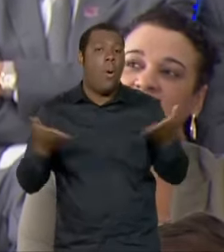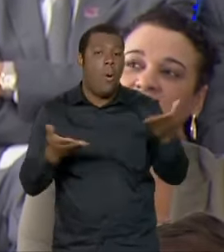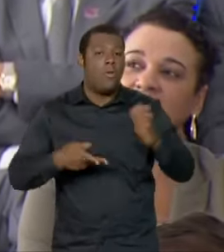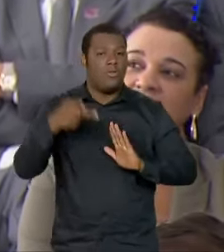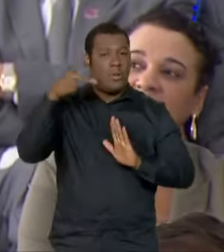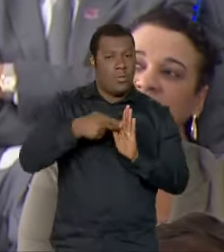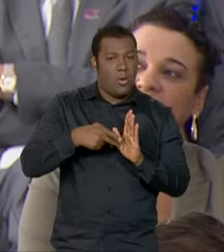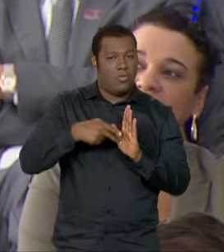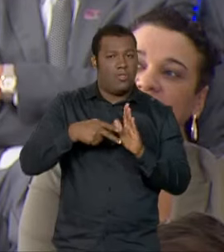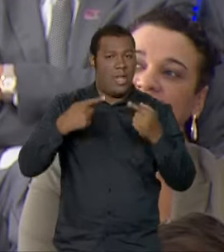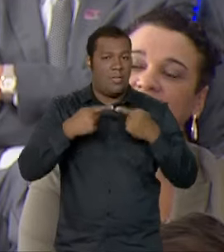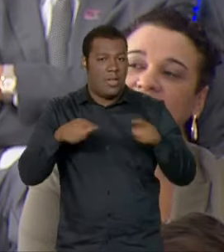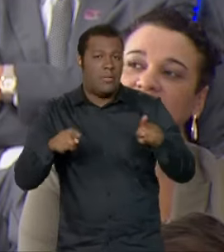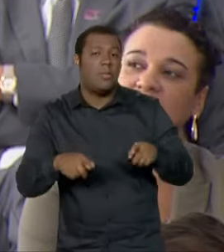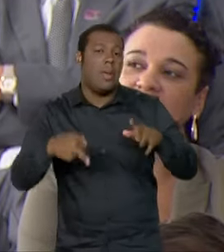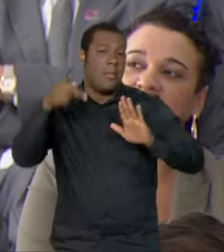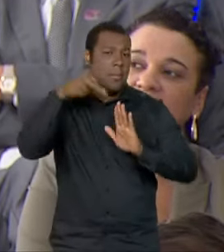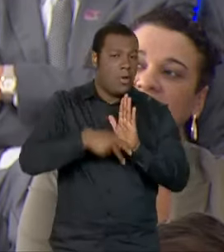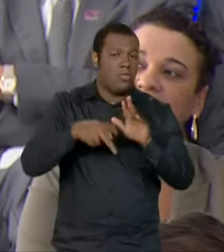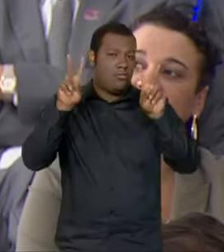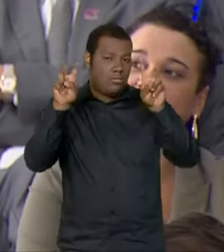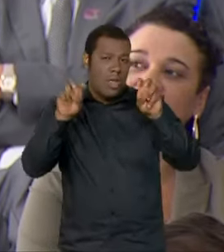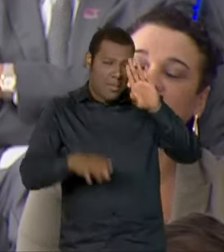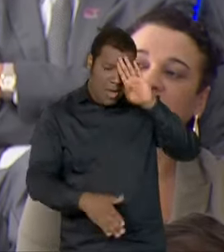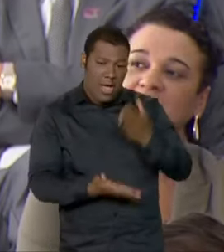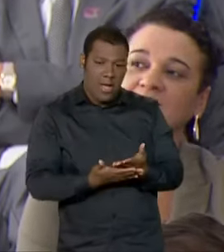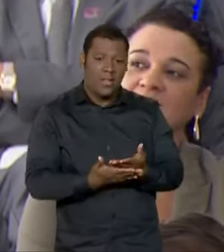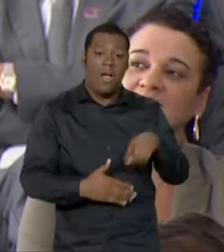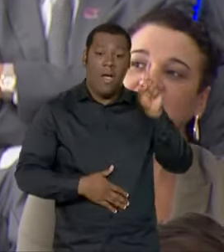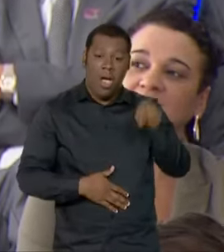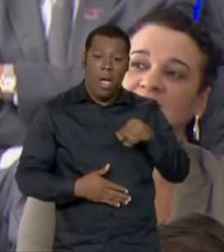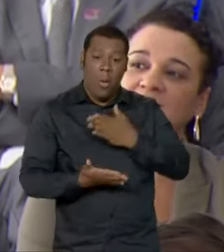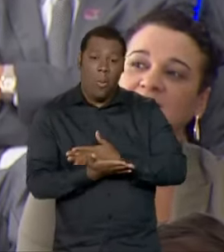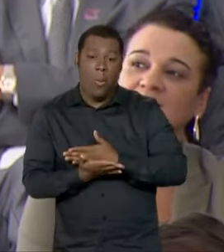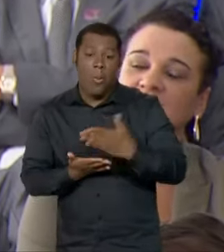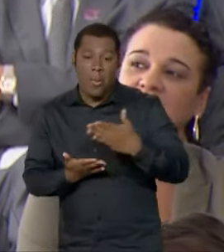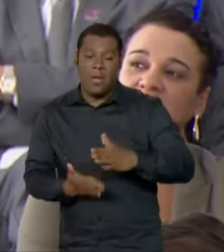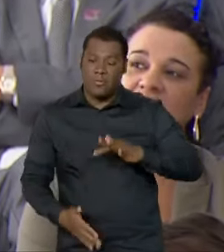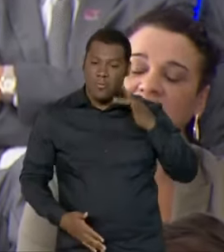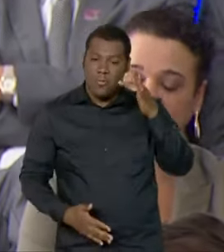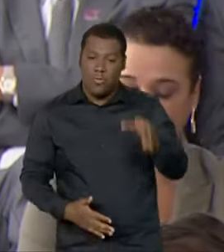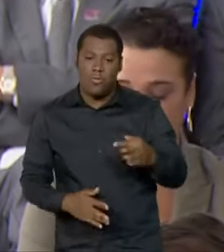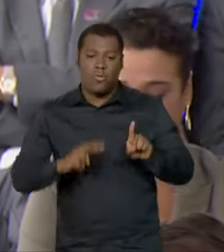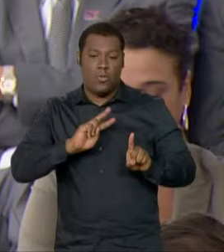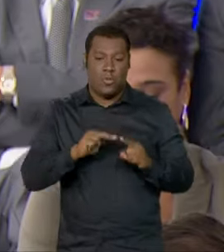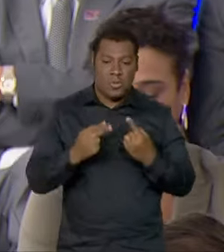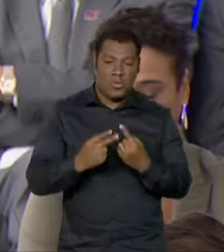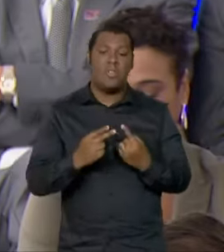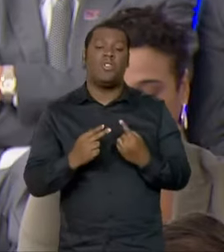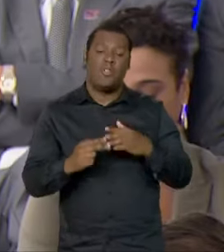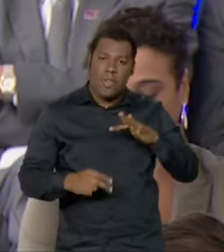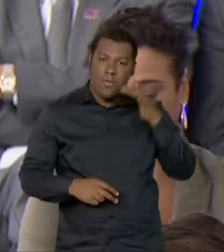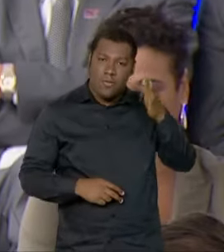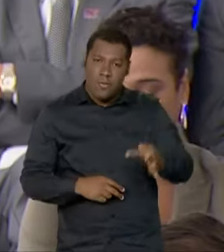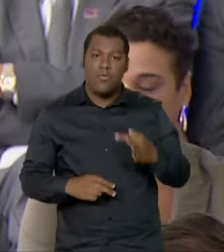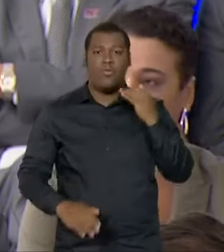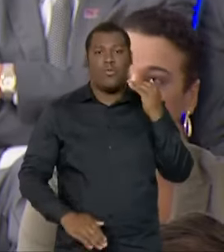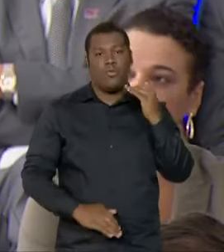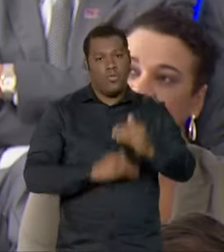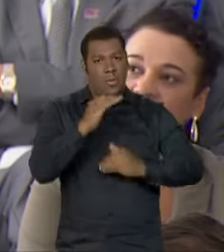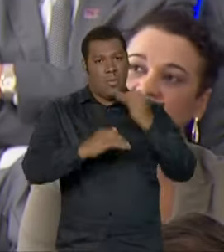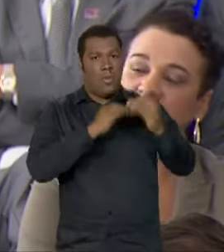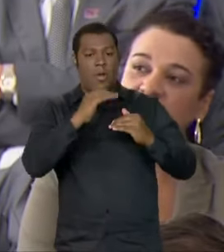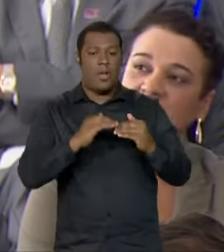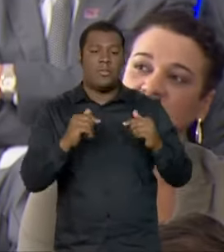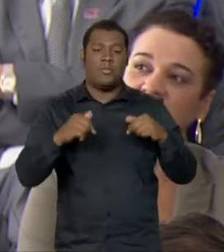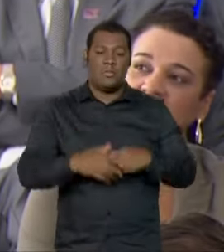nome Acredita, é efetivamente o início de um futuro promissor que esse país